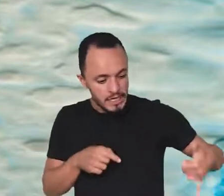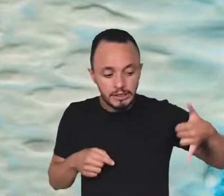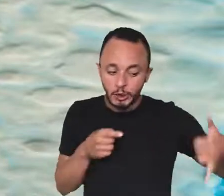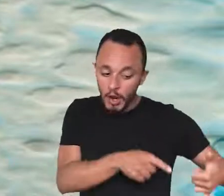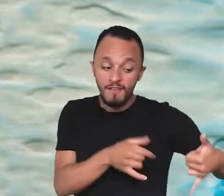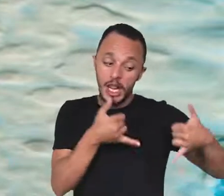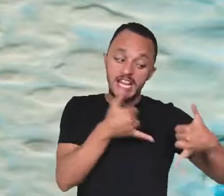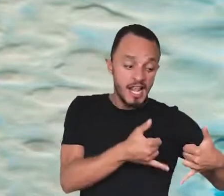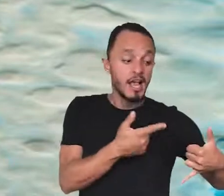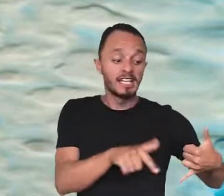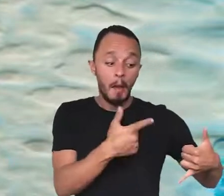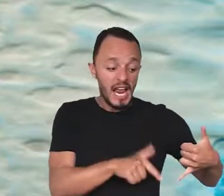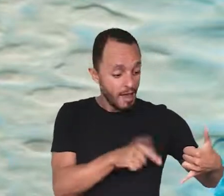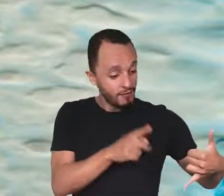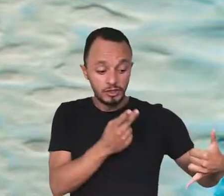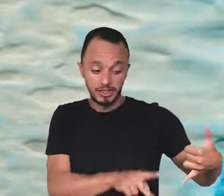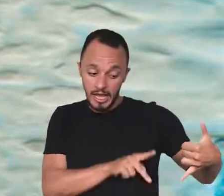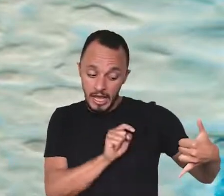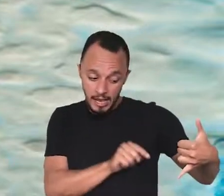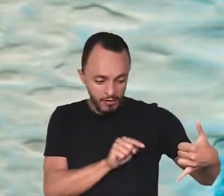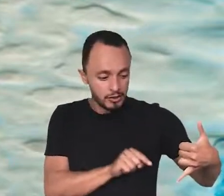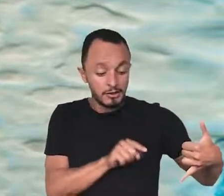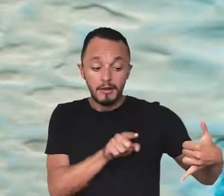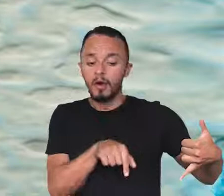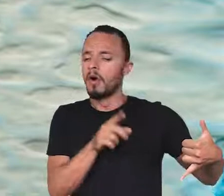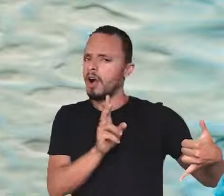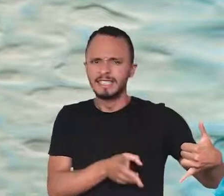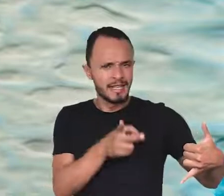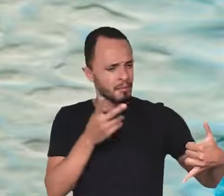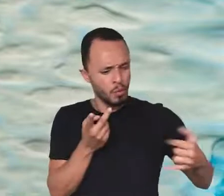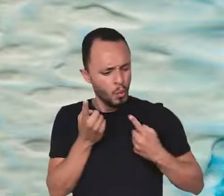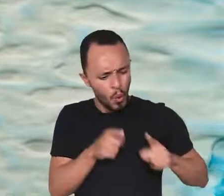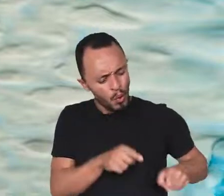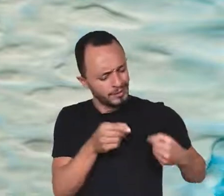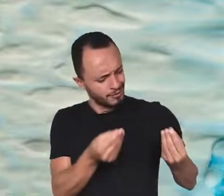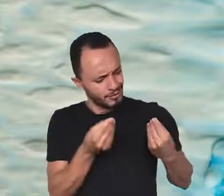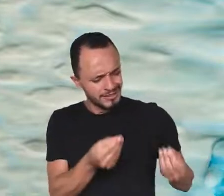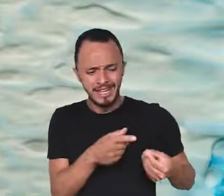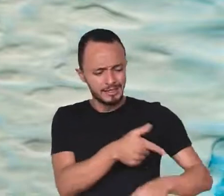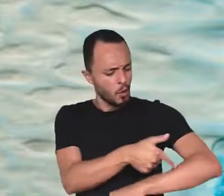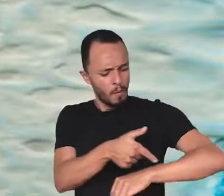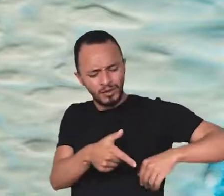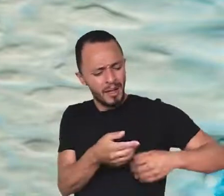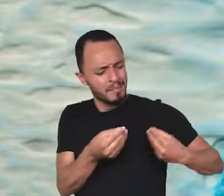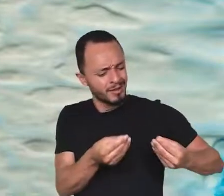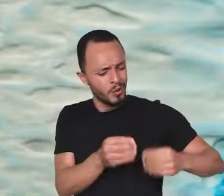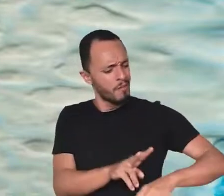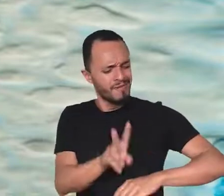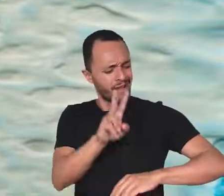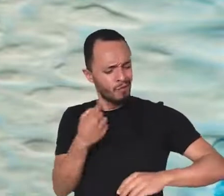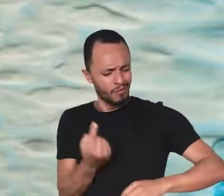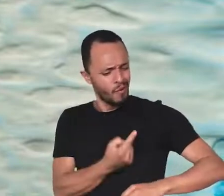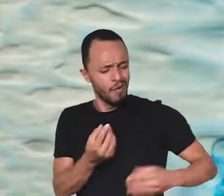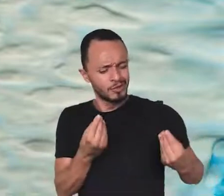esse telefone e fazer seu trabalho. Já é a 10ª vez que eu tenho que te repreender, Alex. Seu comportamento não faz parte dos